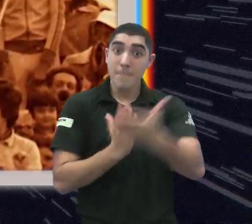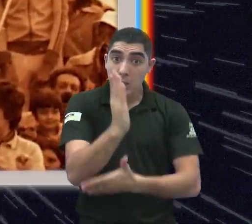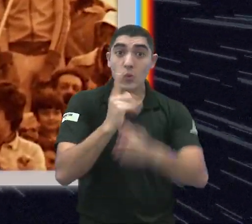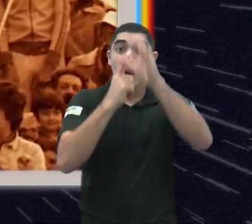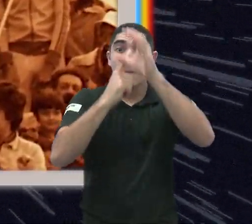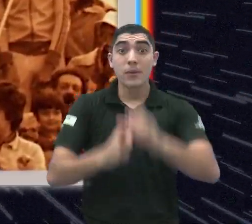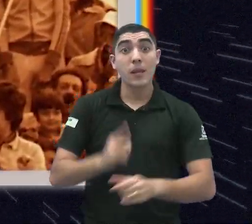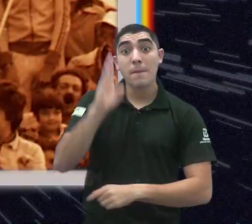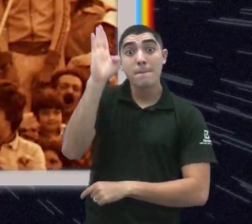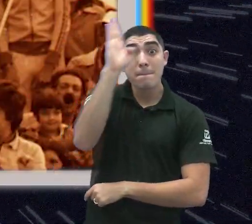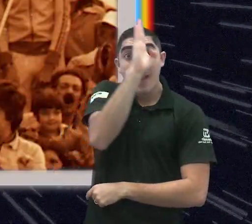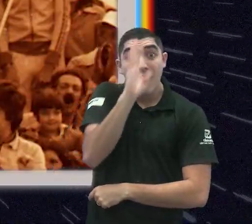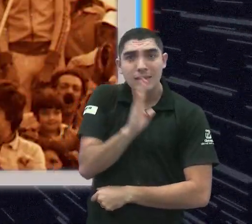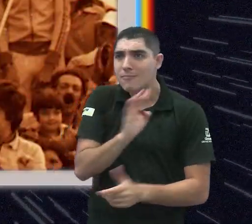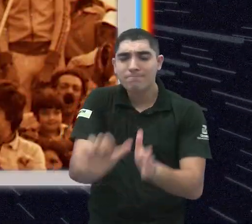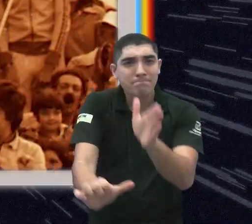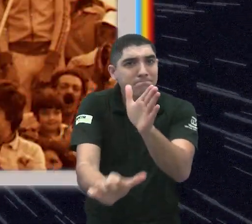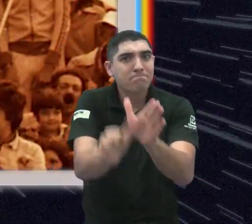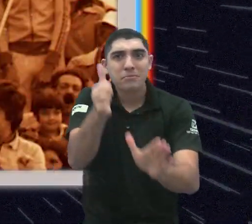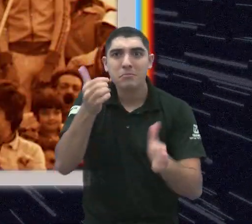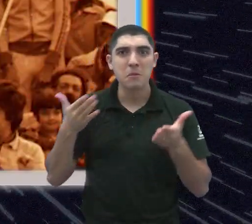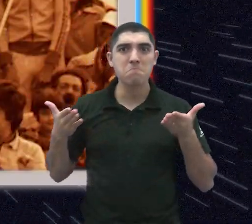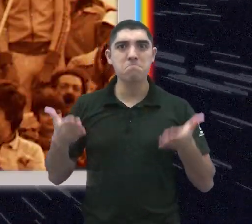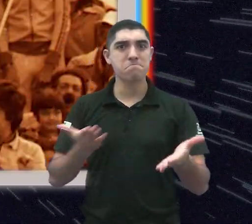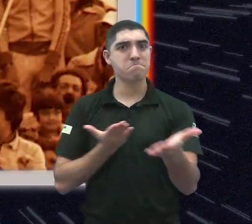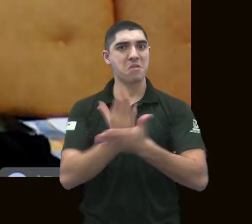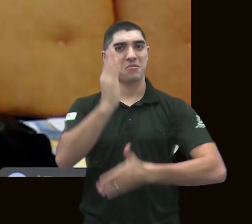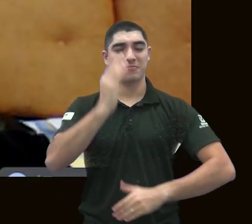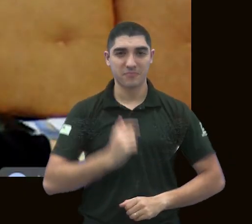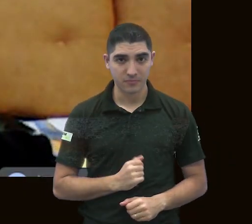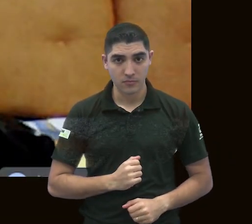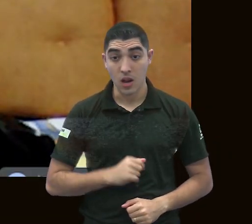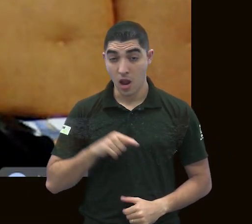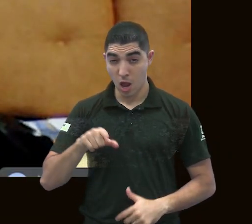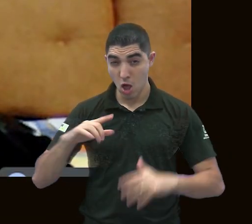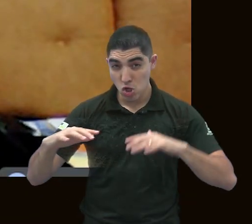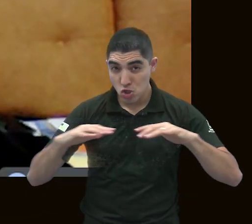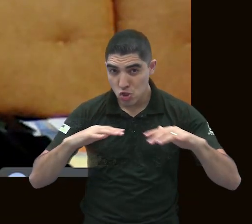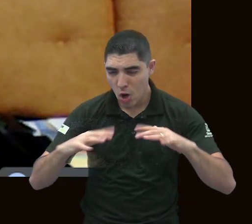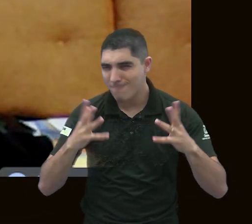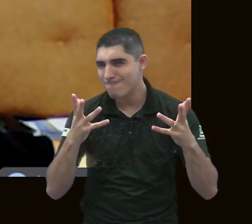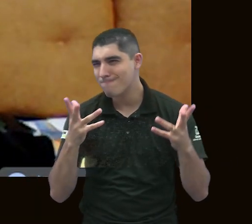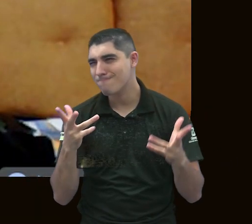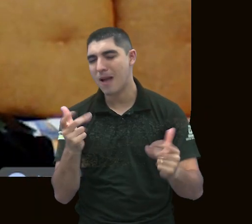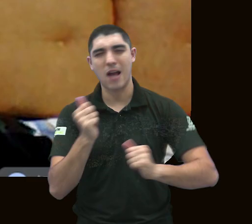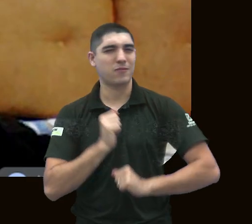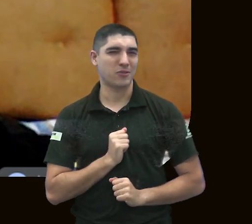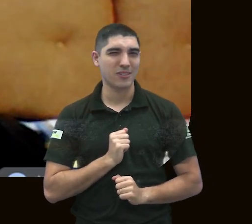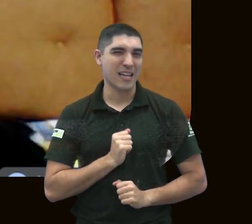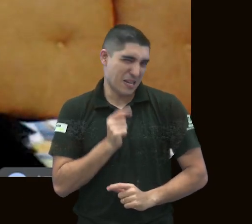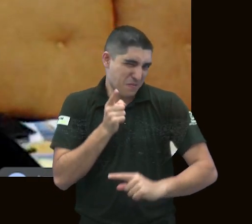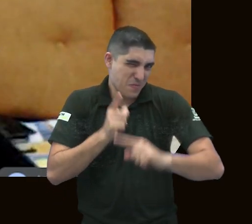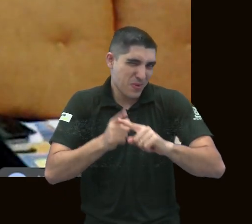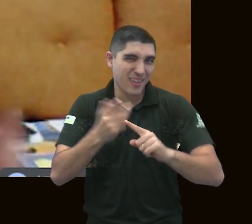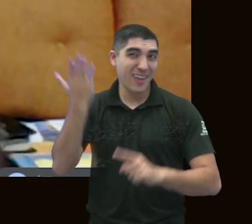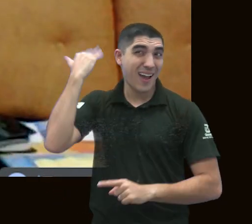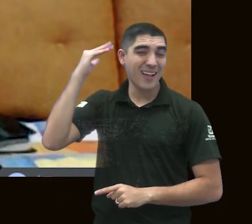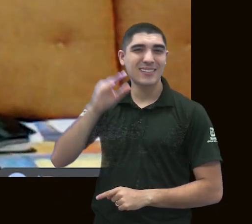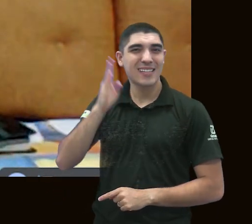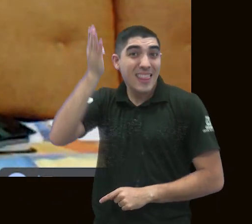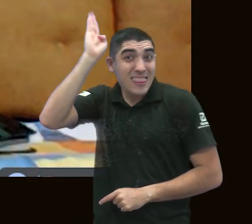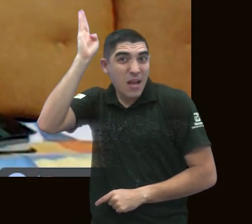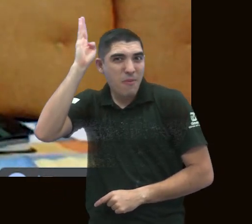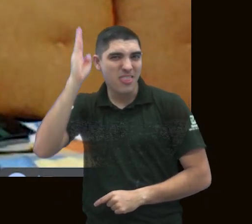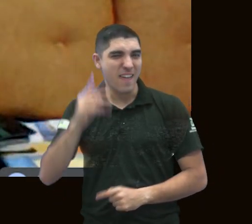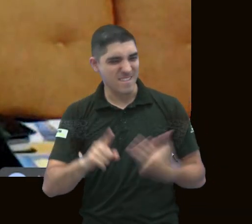para o Campeonato Brasileiro pela primeira vez na história. Olha, foi um jogo sensacional, porque o Taubaté, como você disse, já